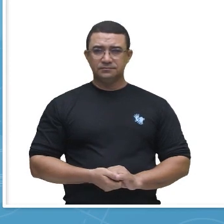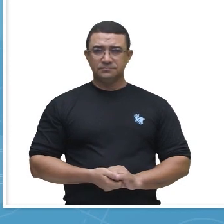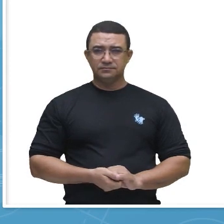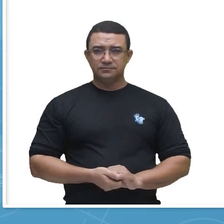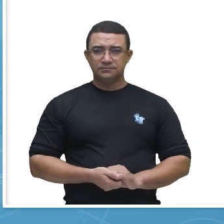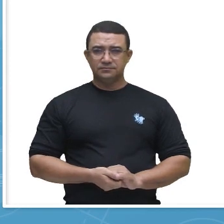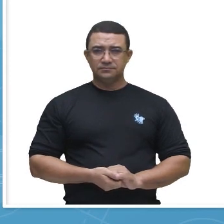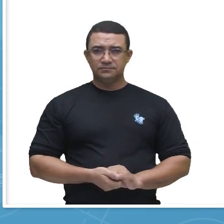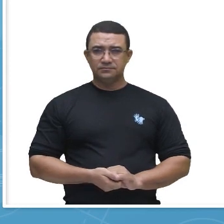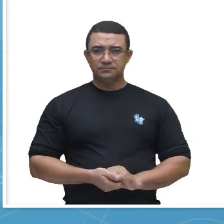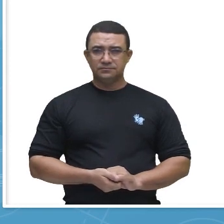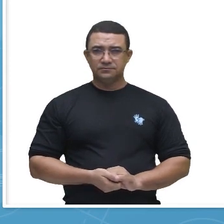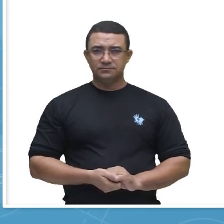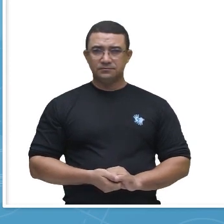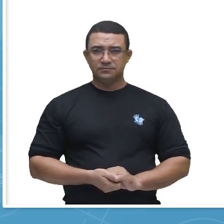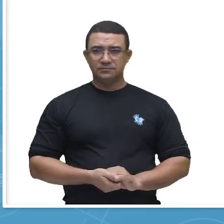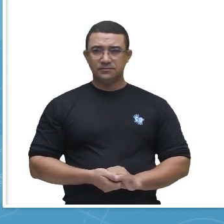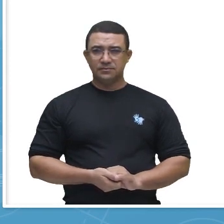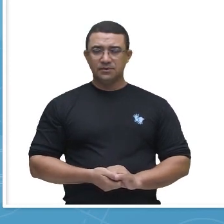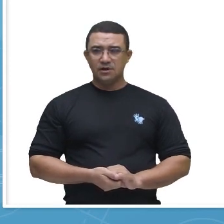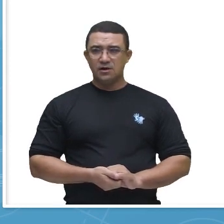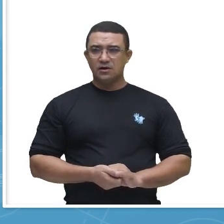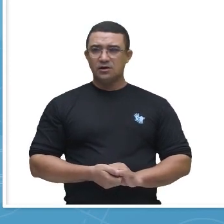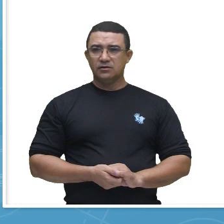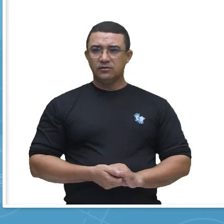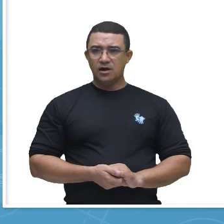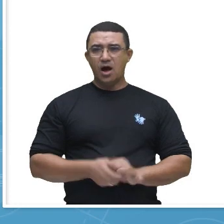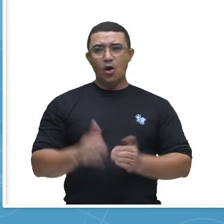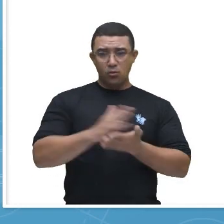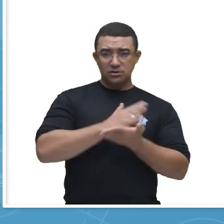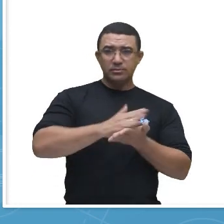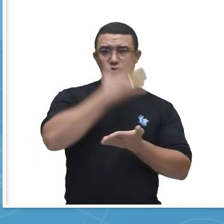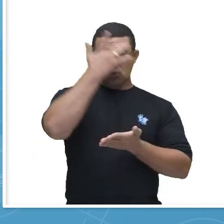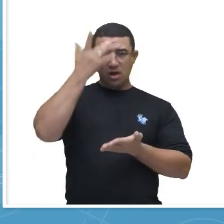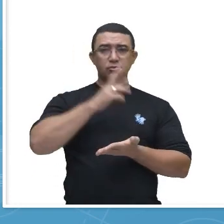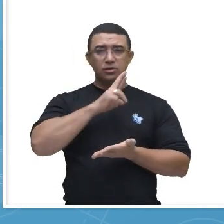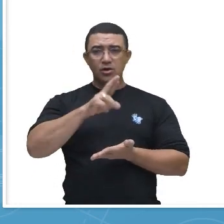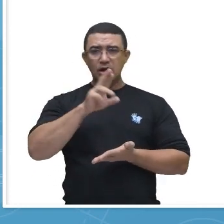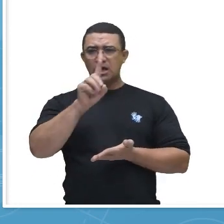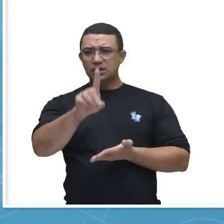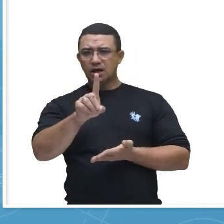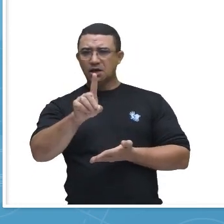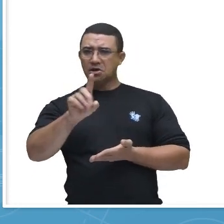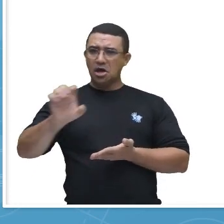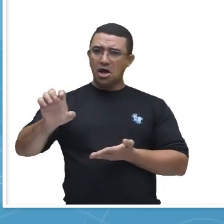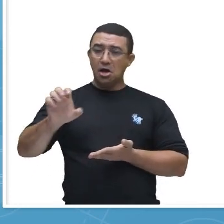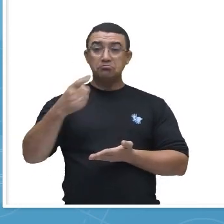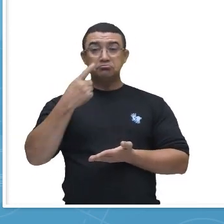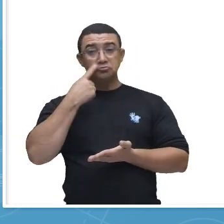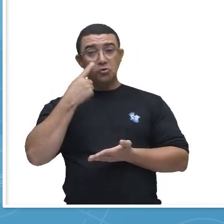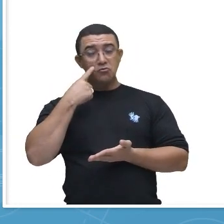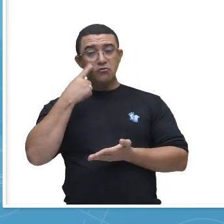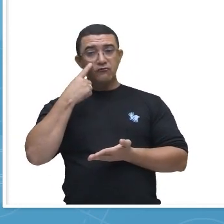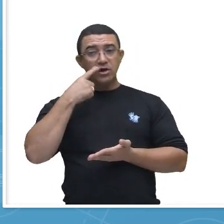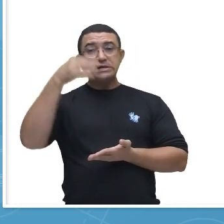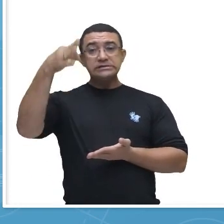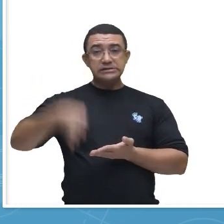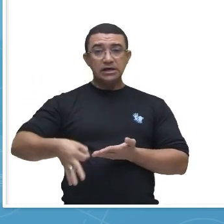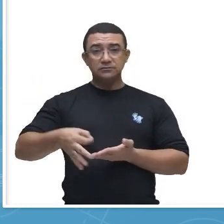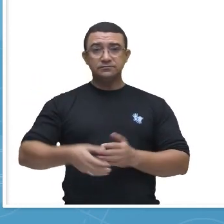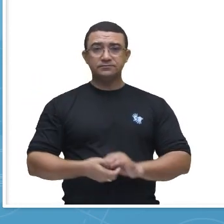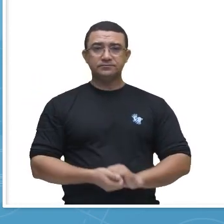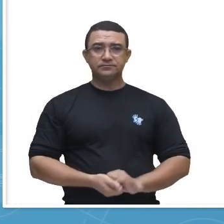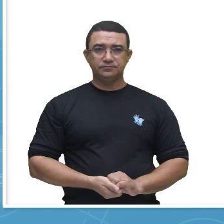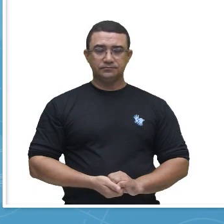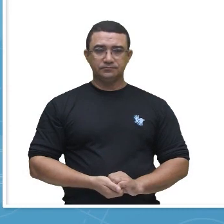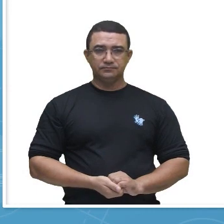Então, vocês aí colocaram entre letra D e letra E. Então, vamos verificar aí o nosso gabarito comentado,